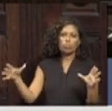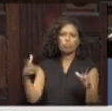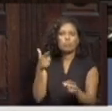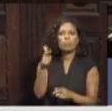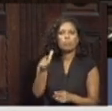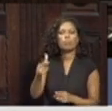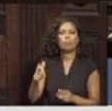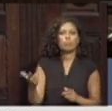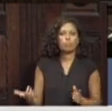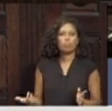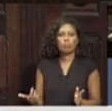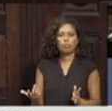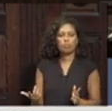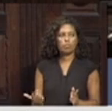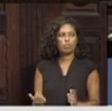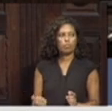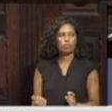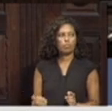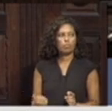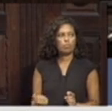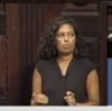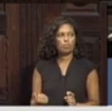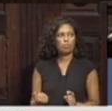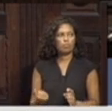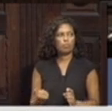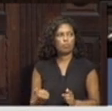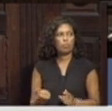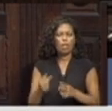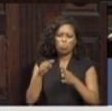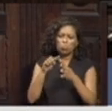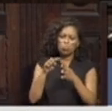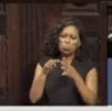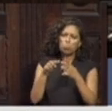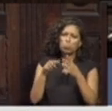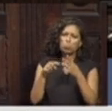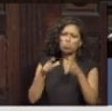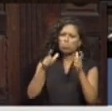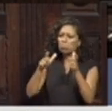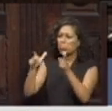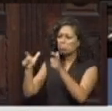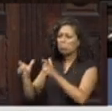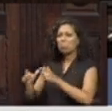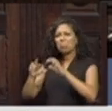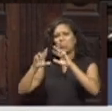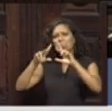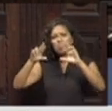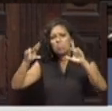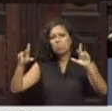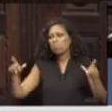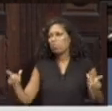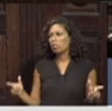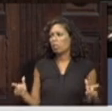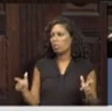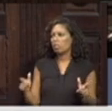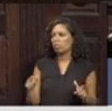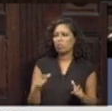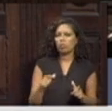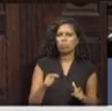não declarada, por assim dizer. As famílias já não podem mais